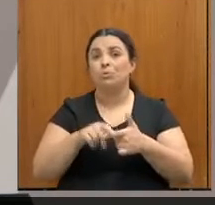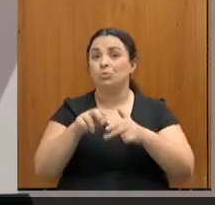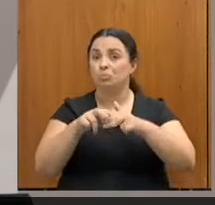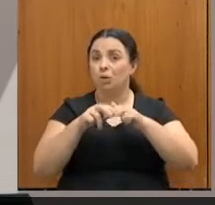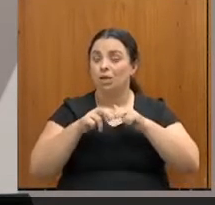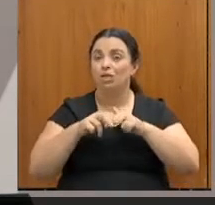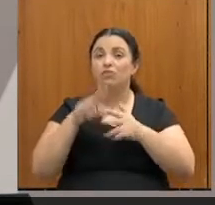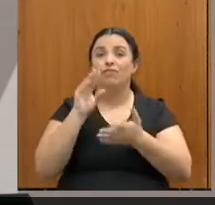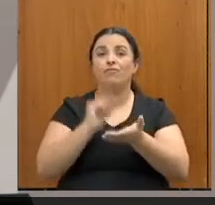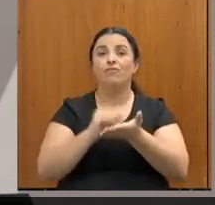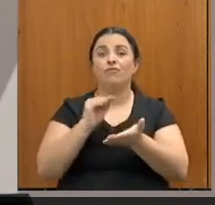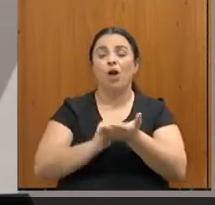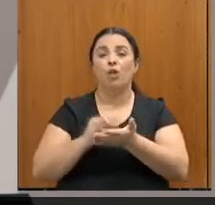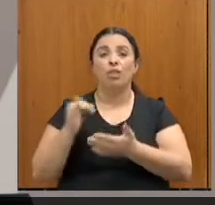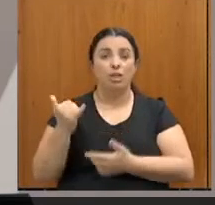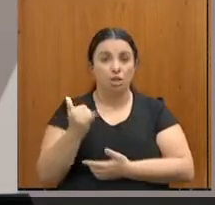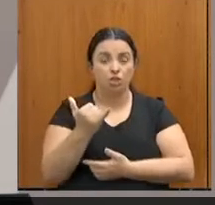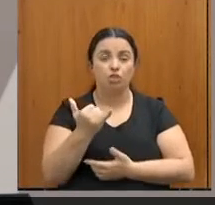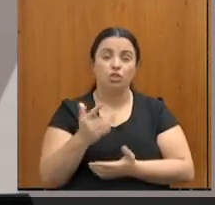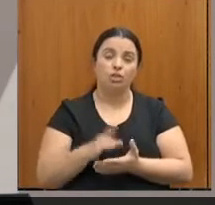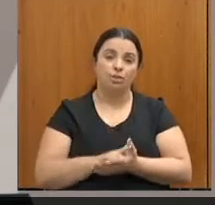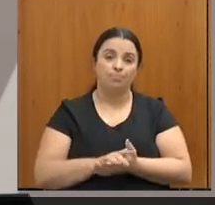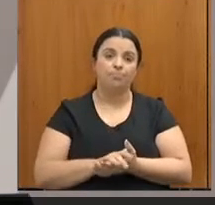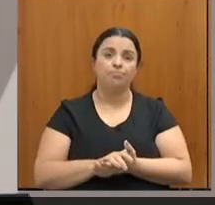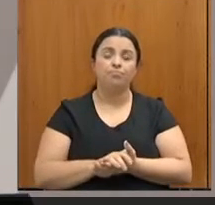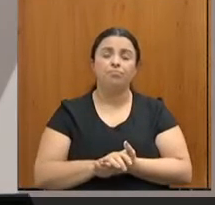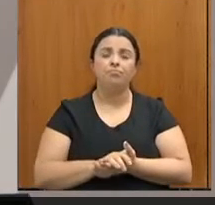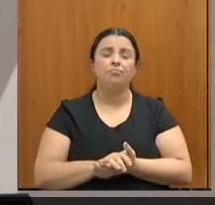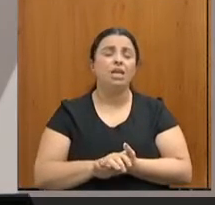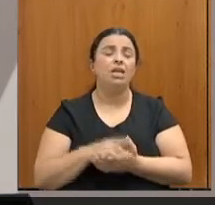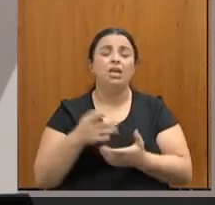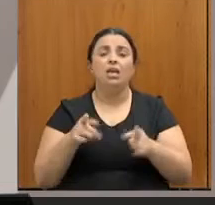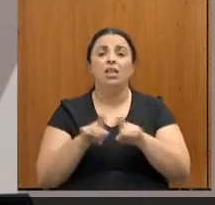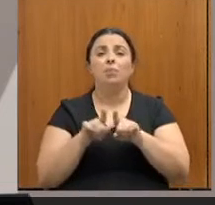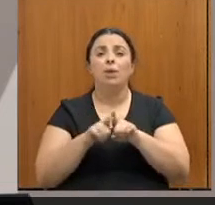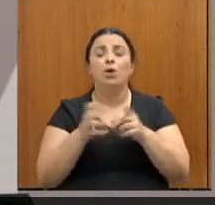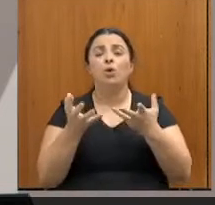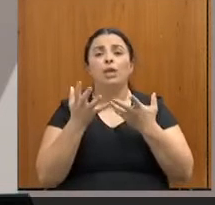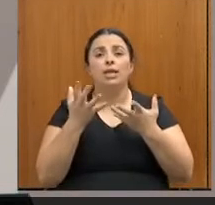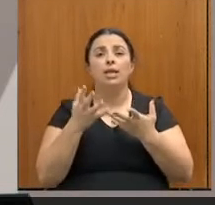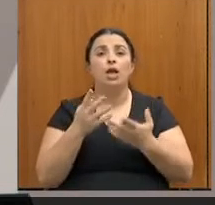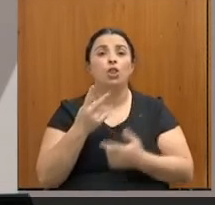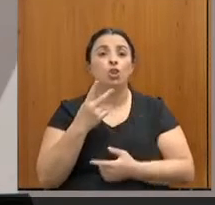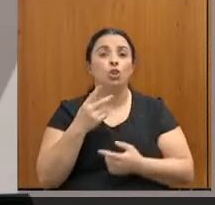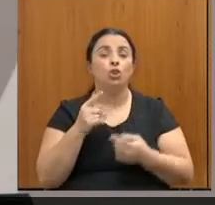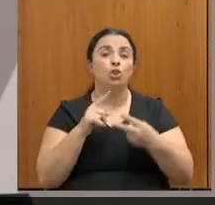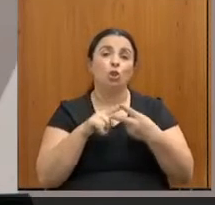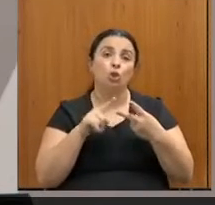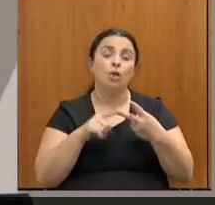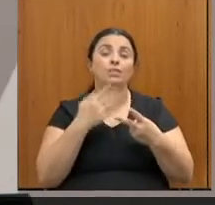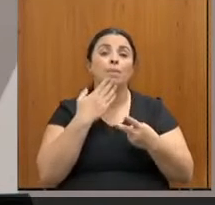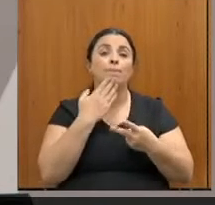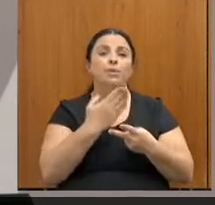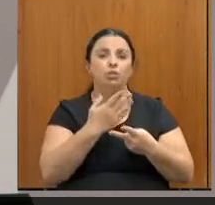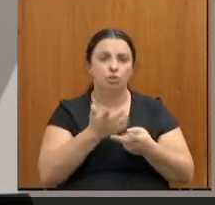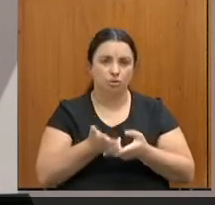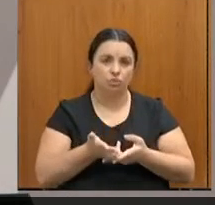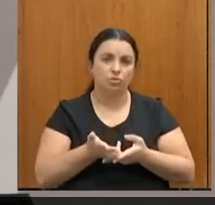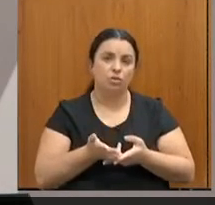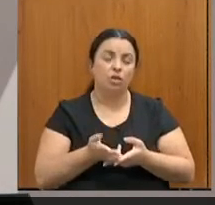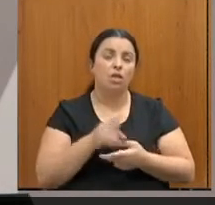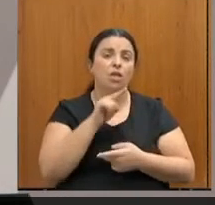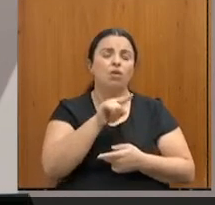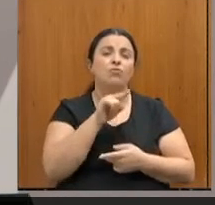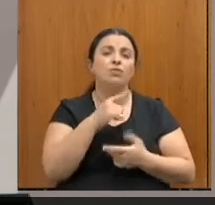apagões e depois e finalmente eu gostaria de fazer dois pedidos né que eu colocasse aí no seu